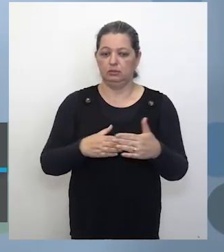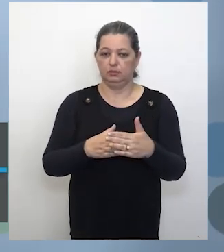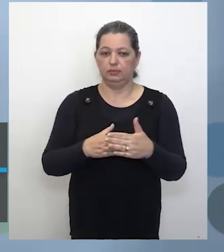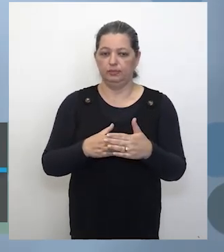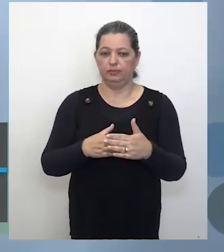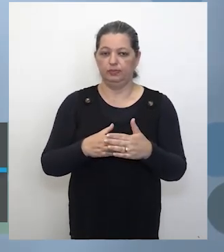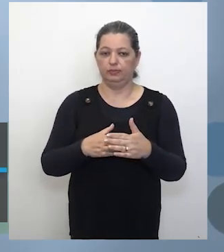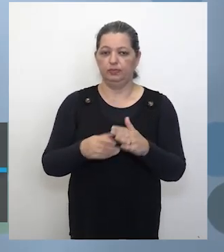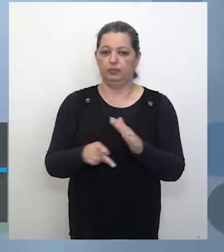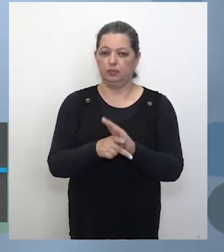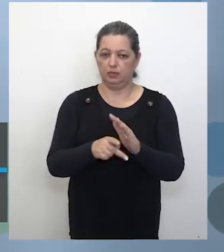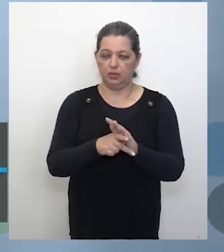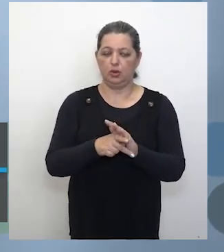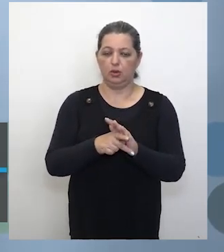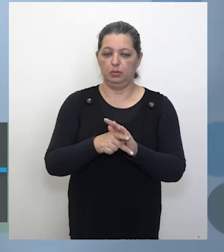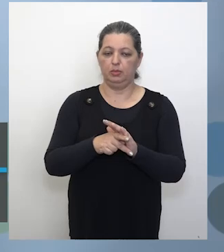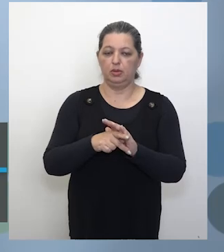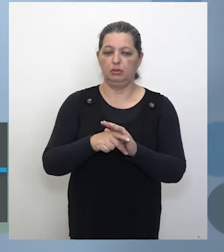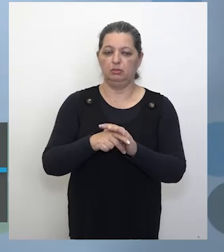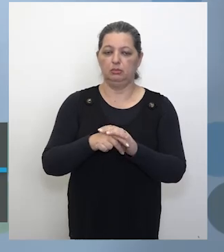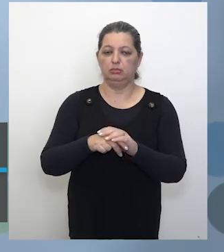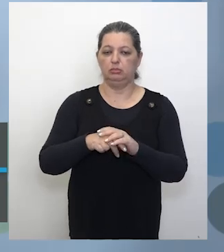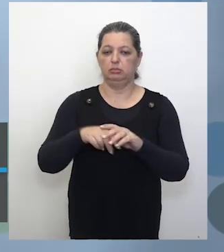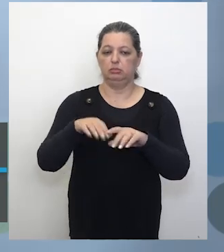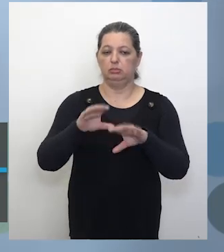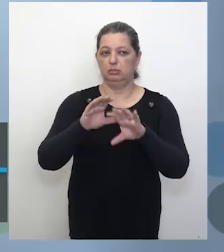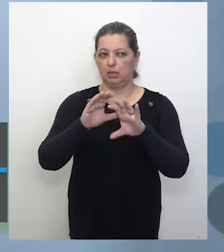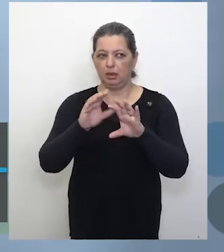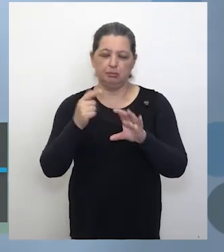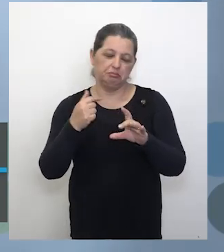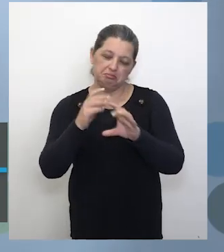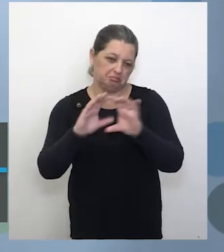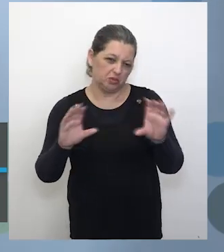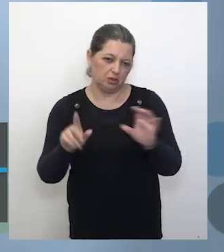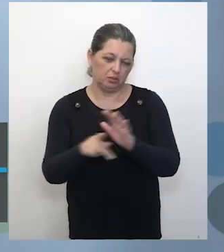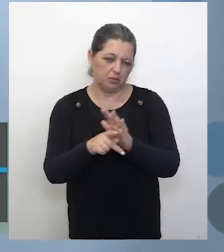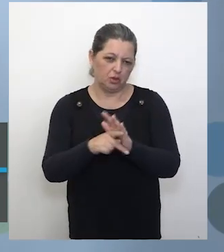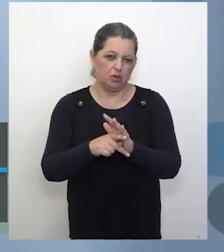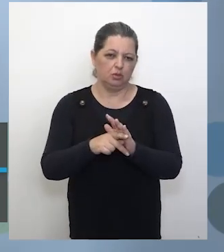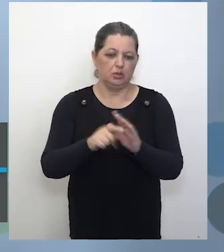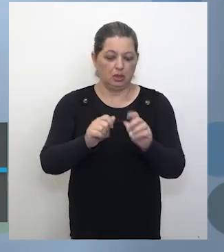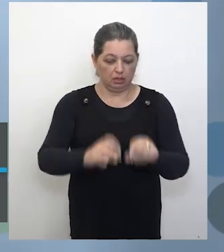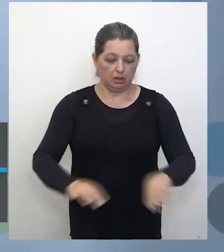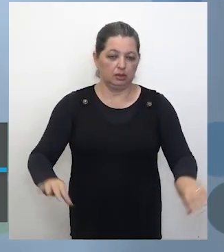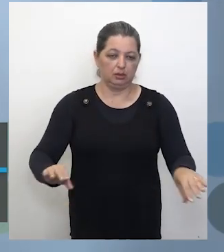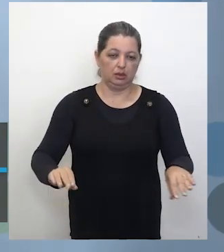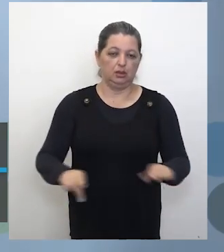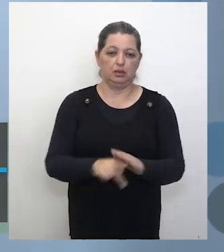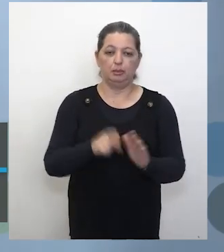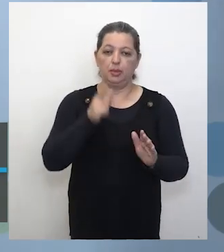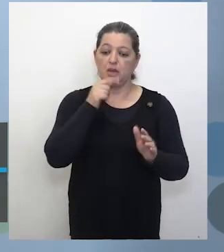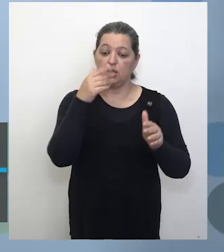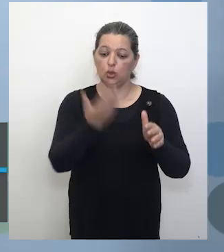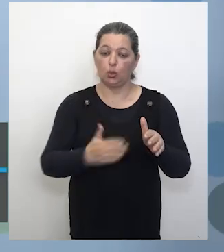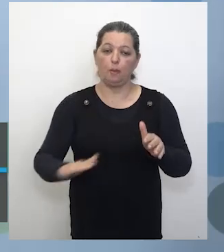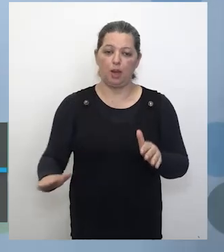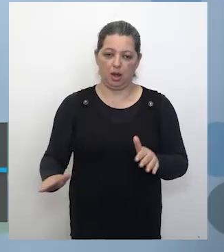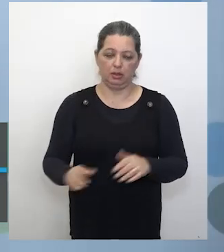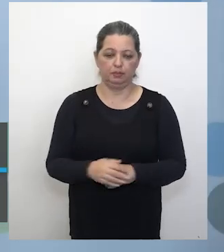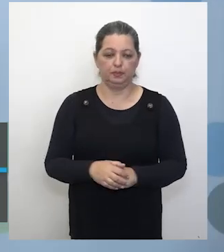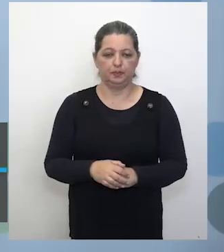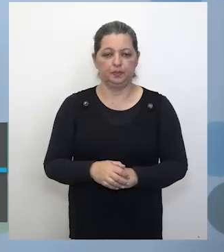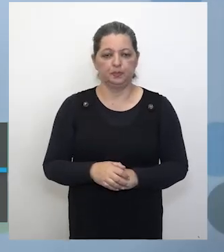aéreas, marítimas, não é? E terrestre. Então, não lembro